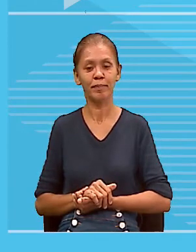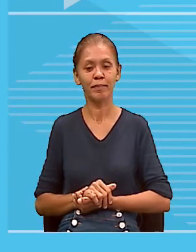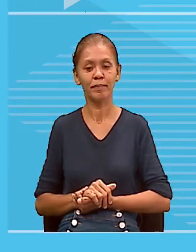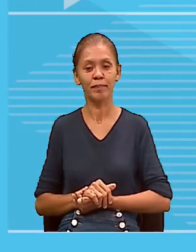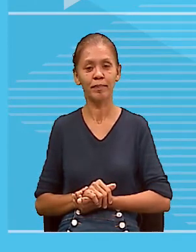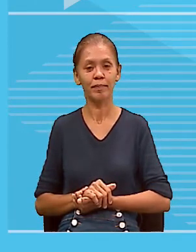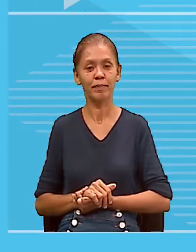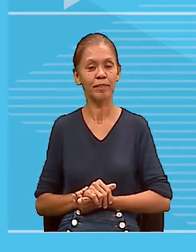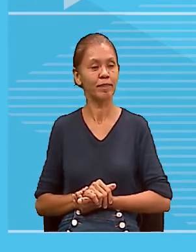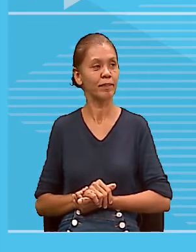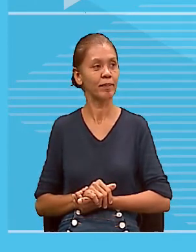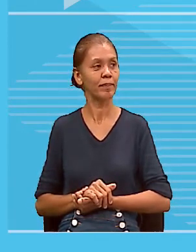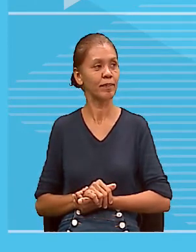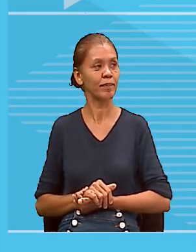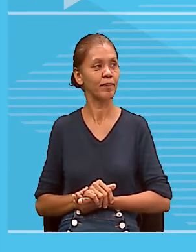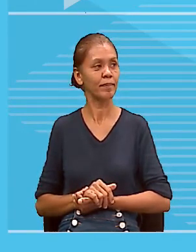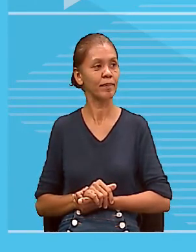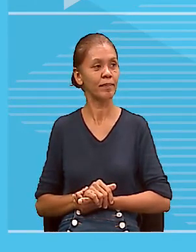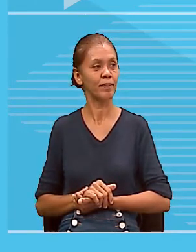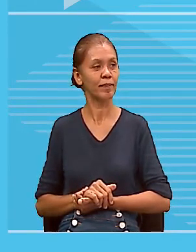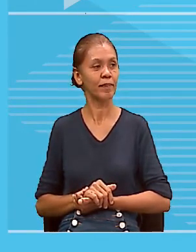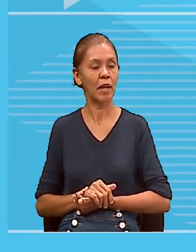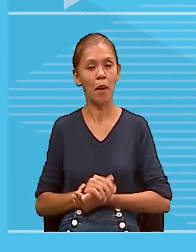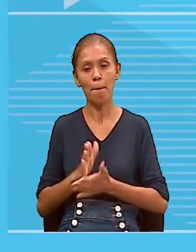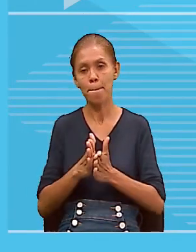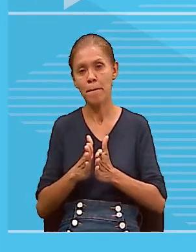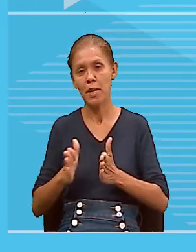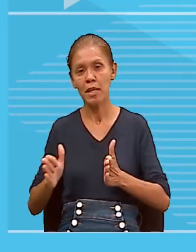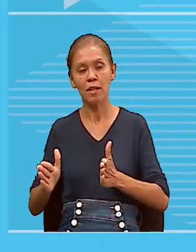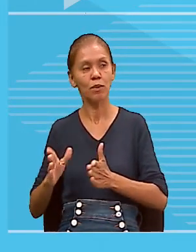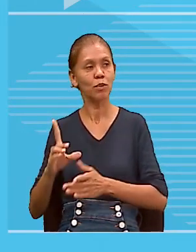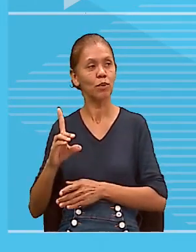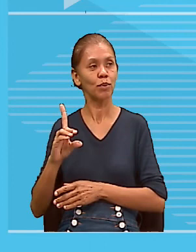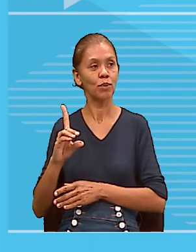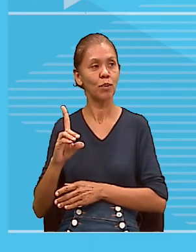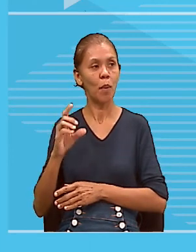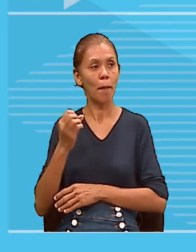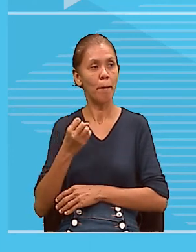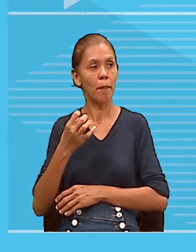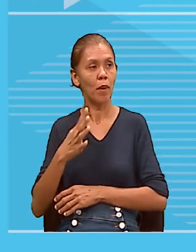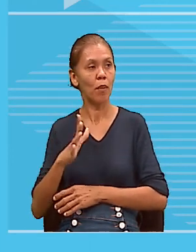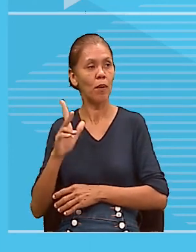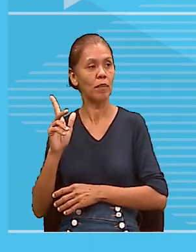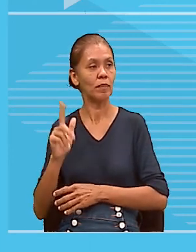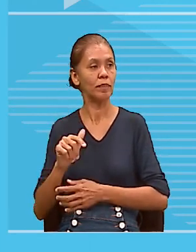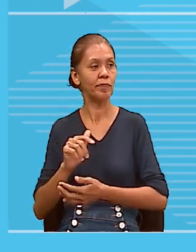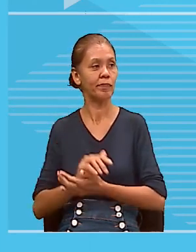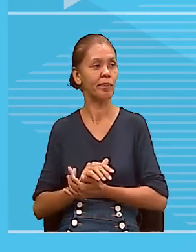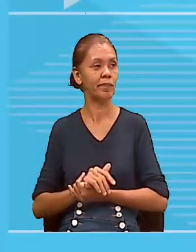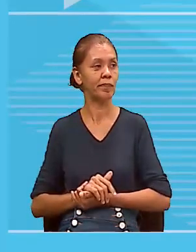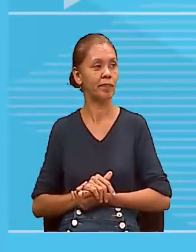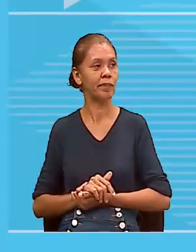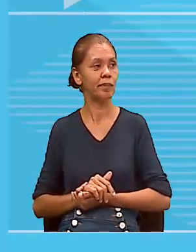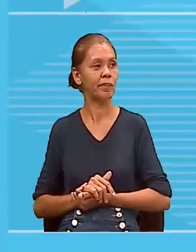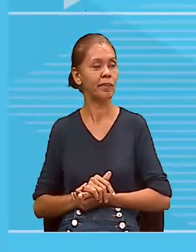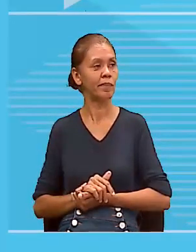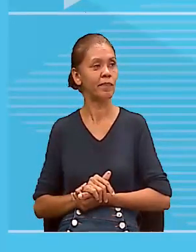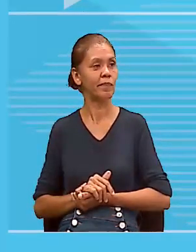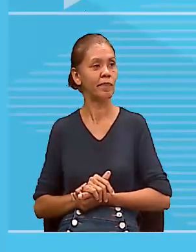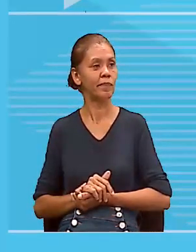num período de Euforia nossa né é um Euforia Tupiniquim Euforia nacional